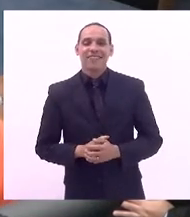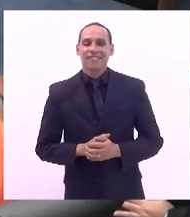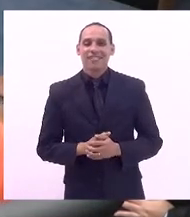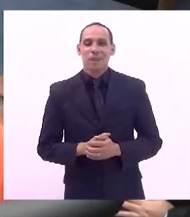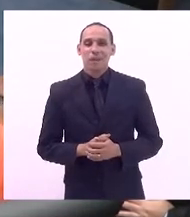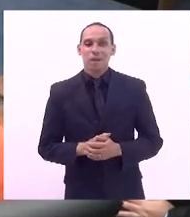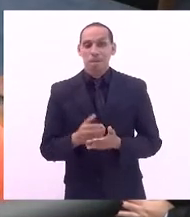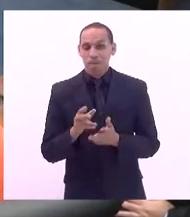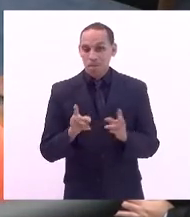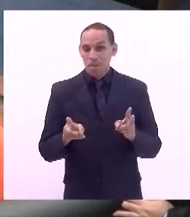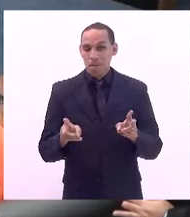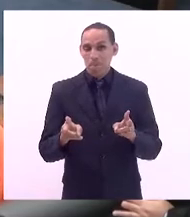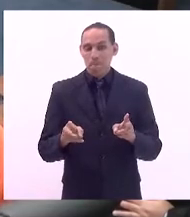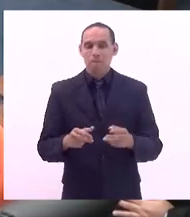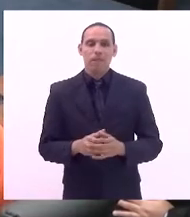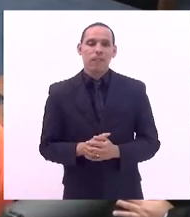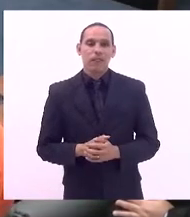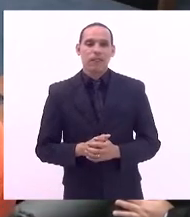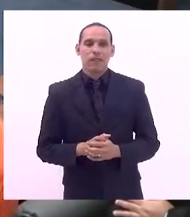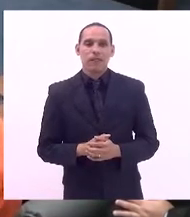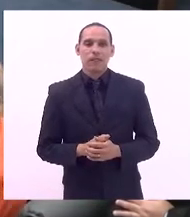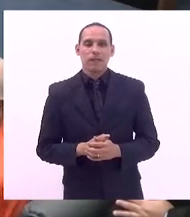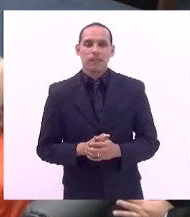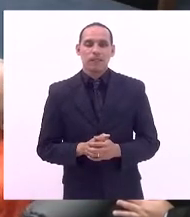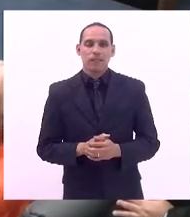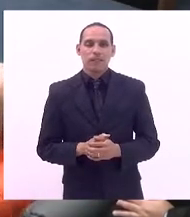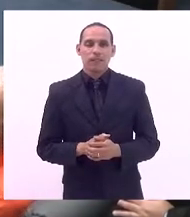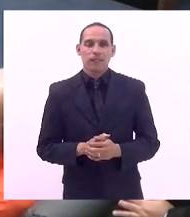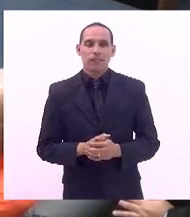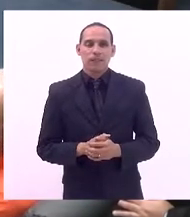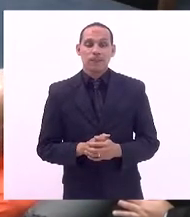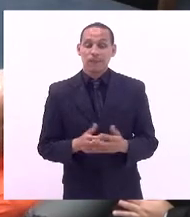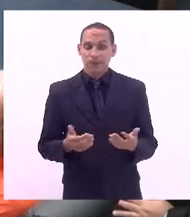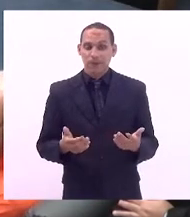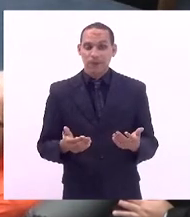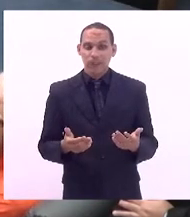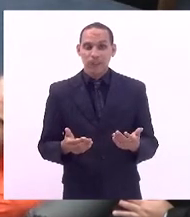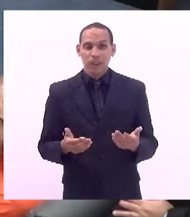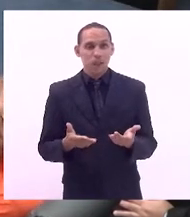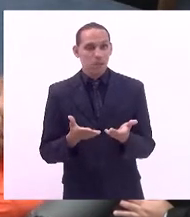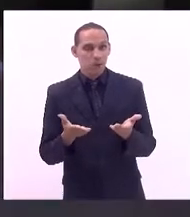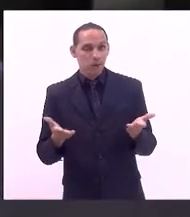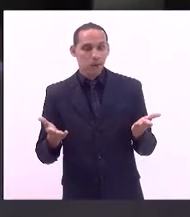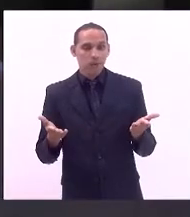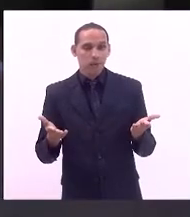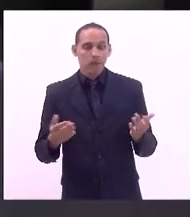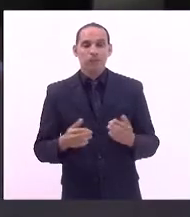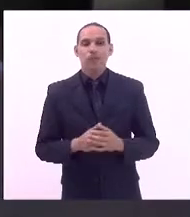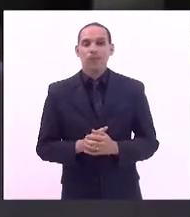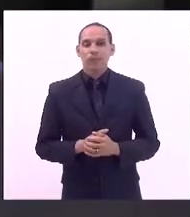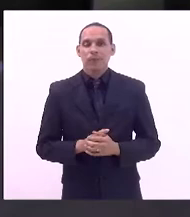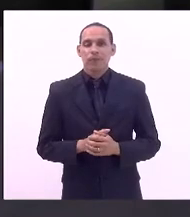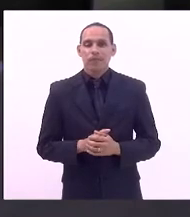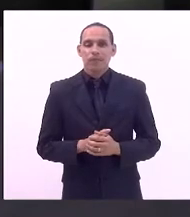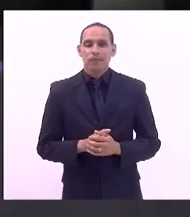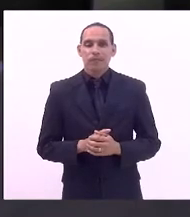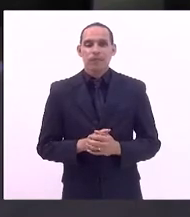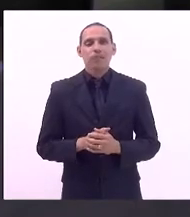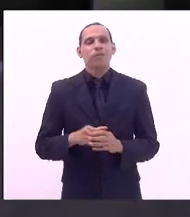vamos dar continuidade aqui bem senhoras e senhores capellans